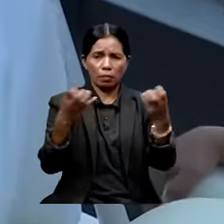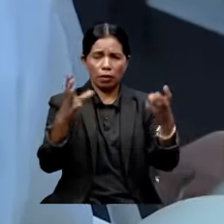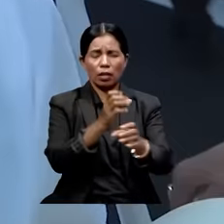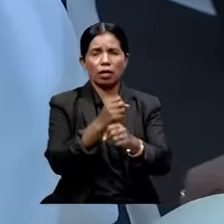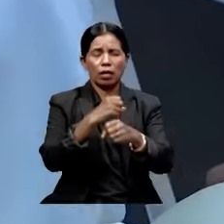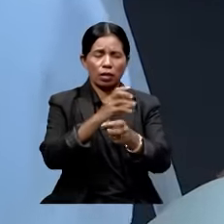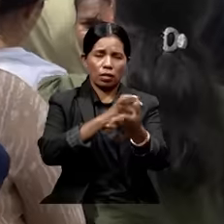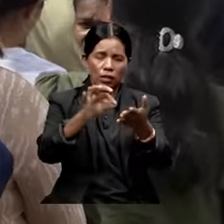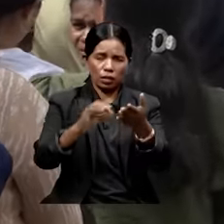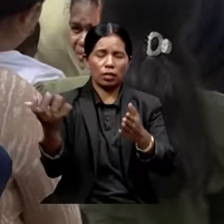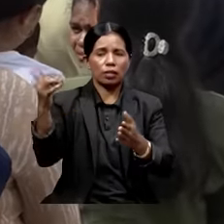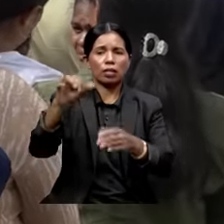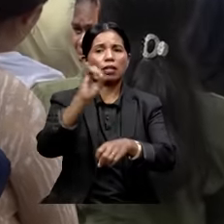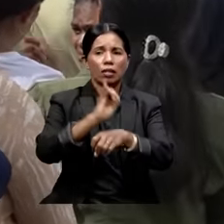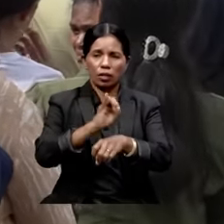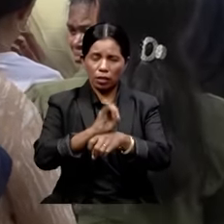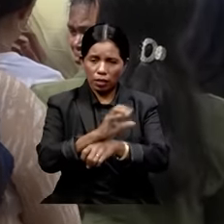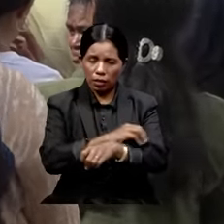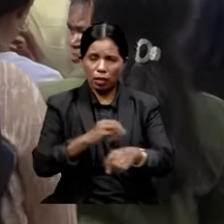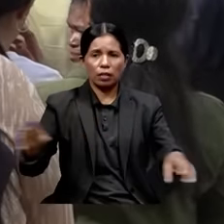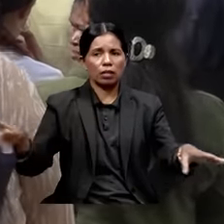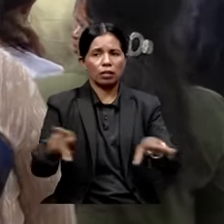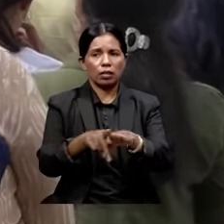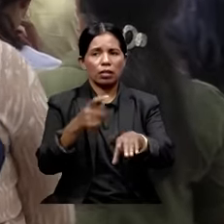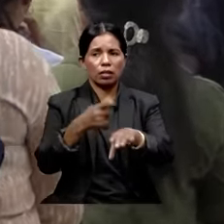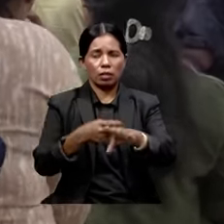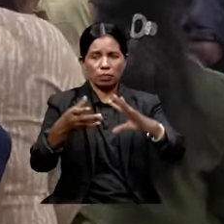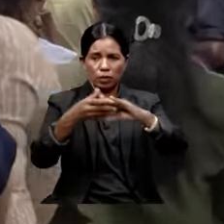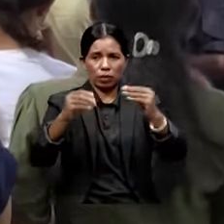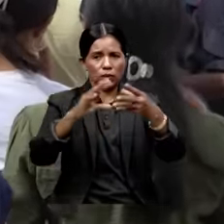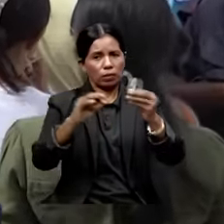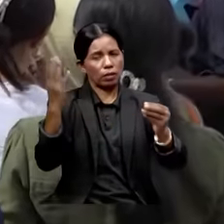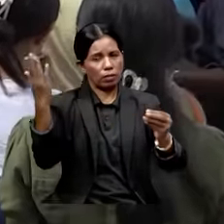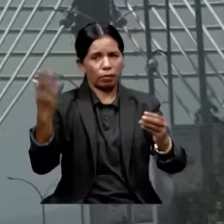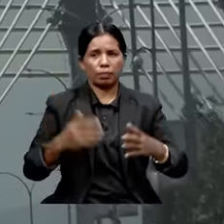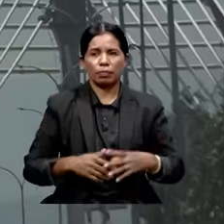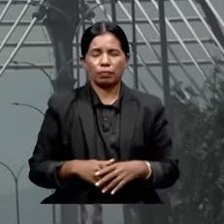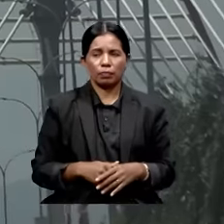ona resisto e a sirne paróquia, atuou la parte e a momento histórico né.